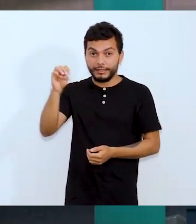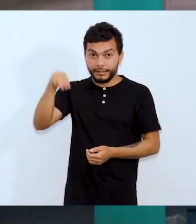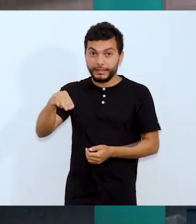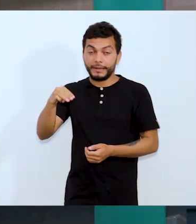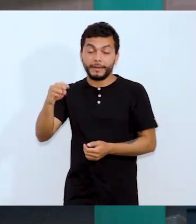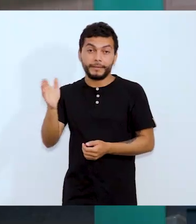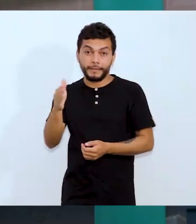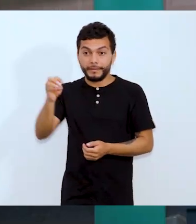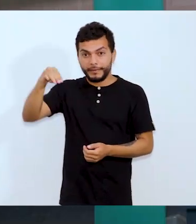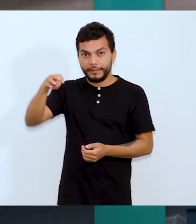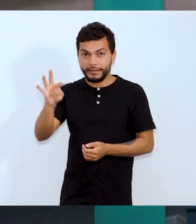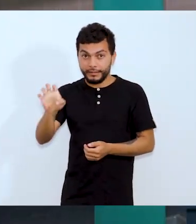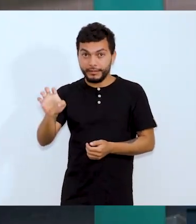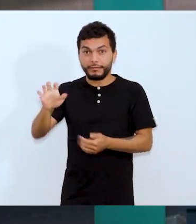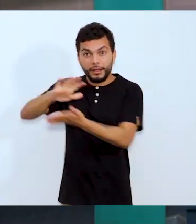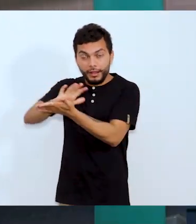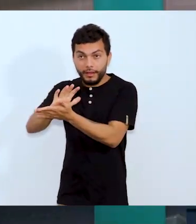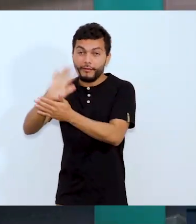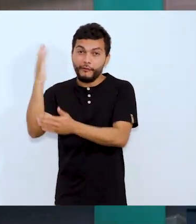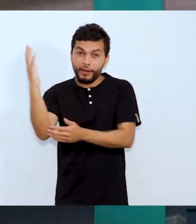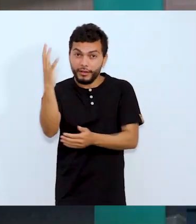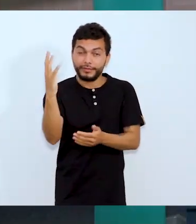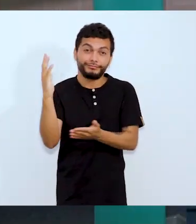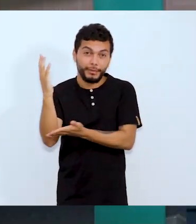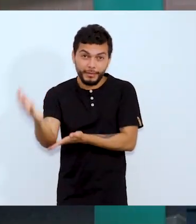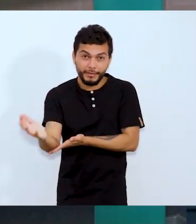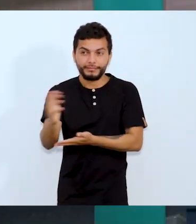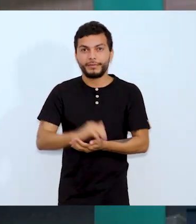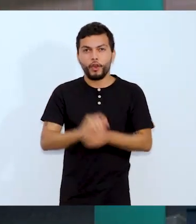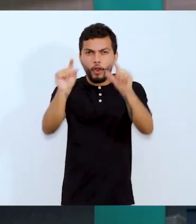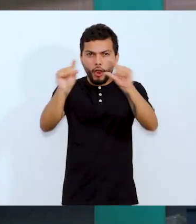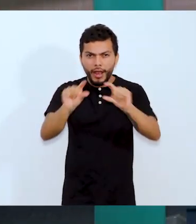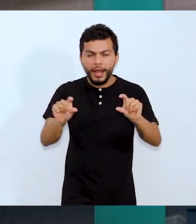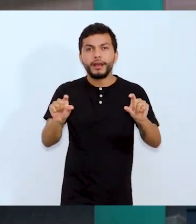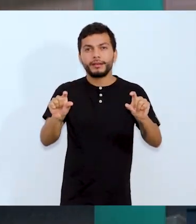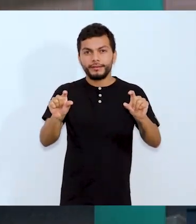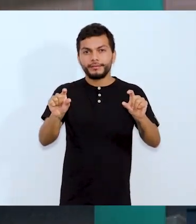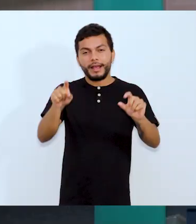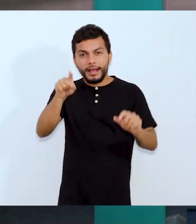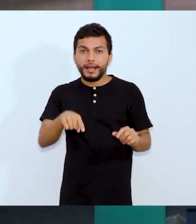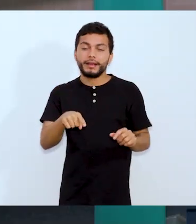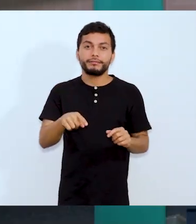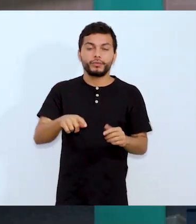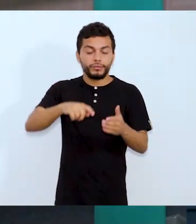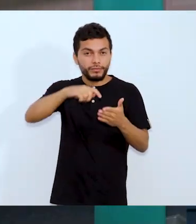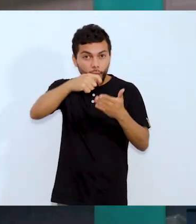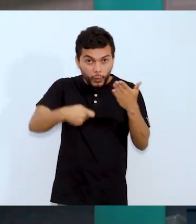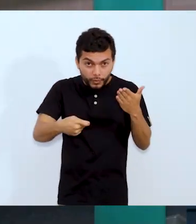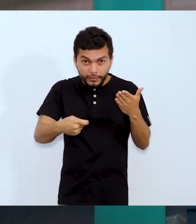floresta. Essas orações, esse pequeno texto é do autor Andrews